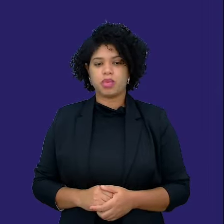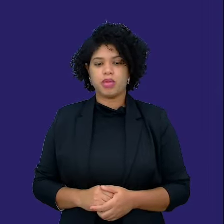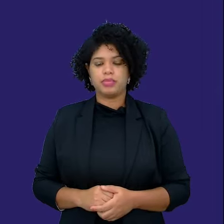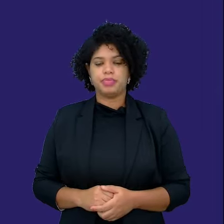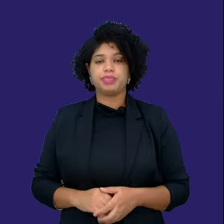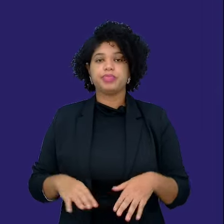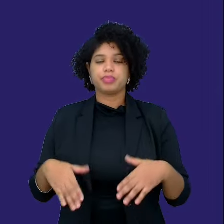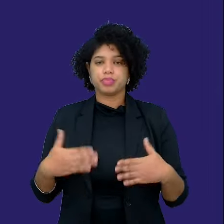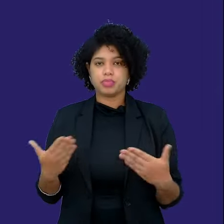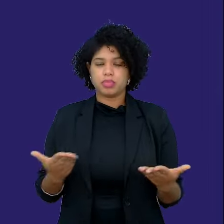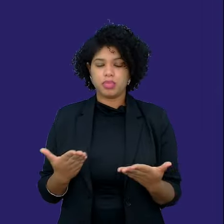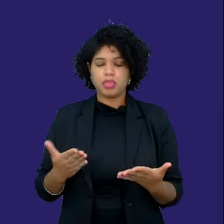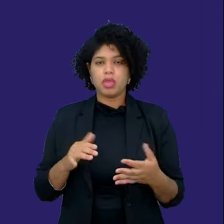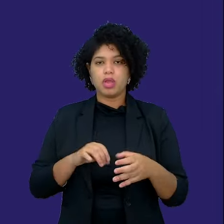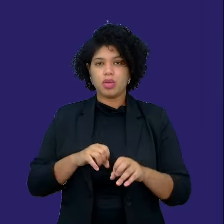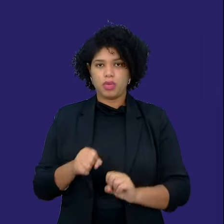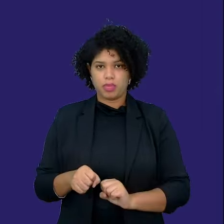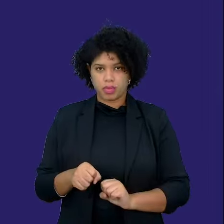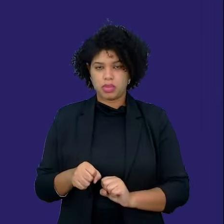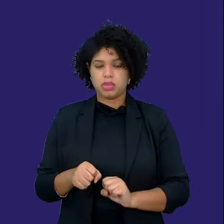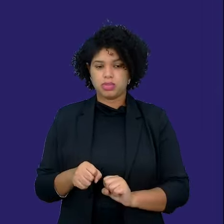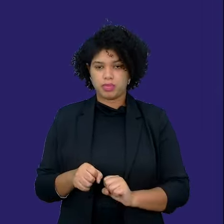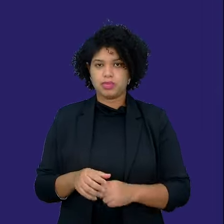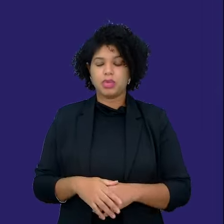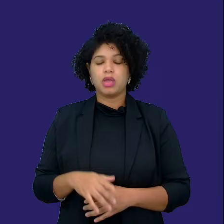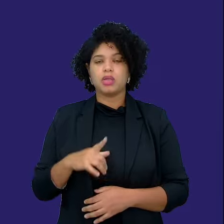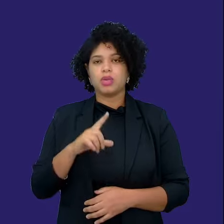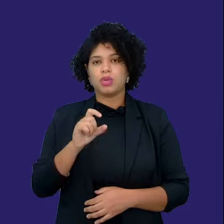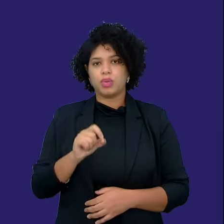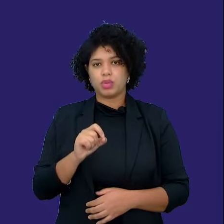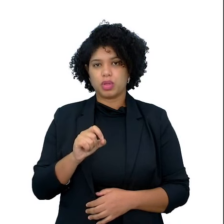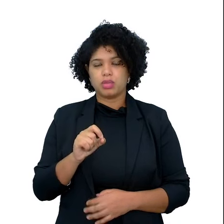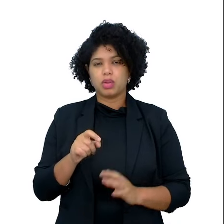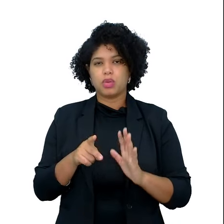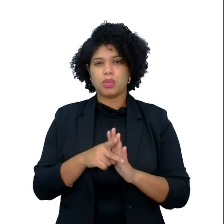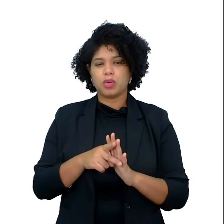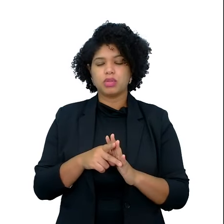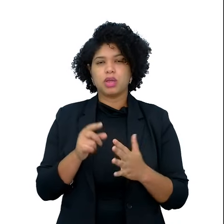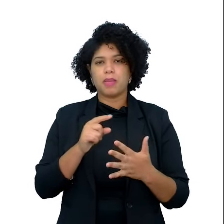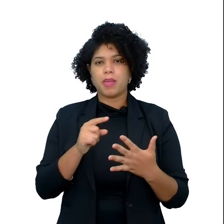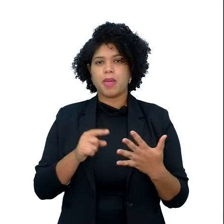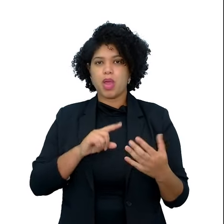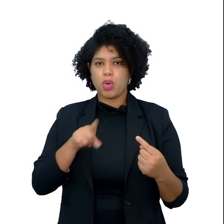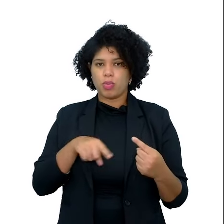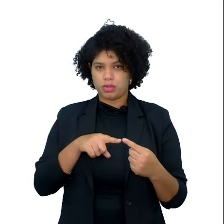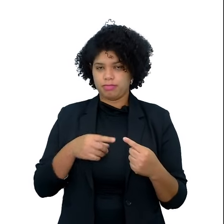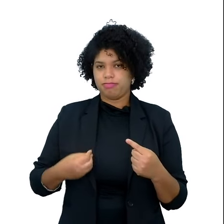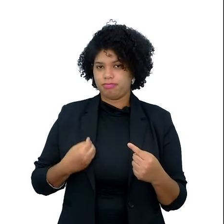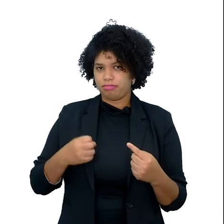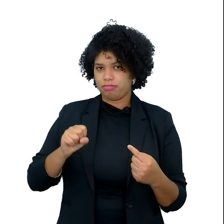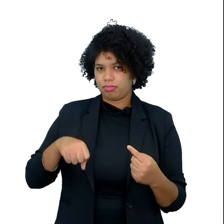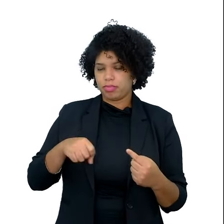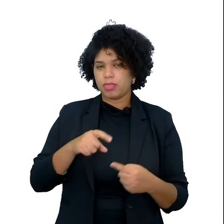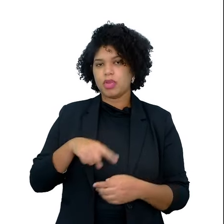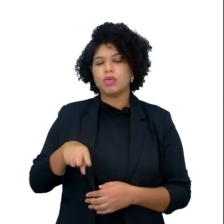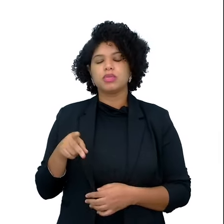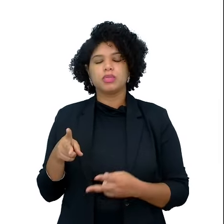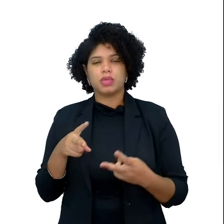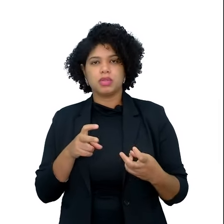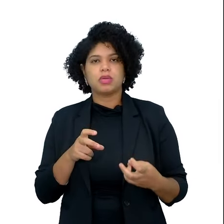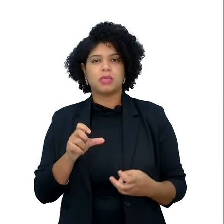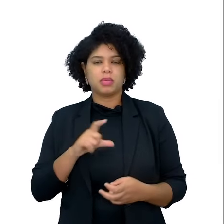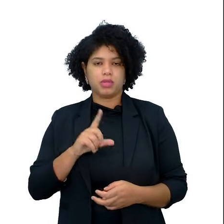Na nossa formação de hoje, a gente vai trabalhar em cima de alguns objetivos. Então, vocês estão vendo os